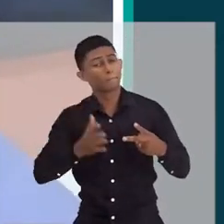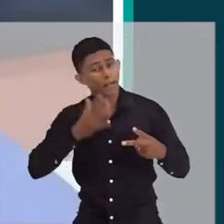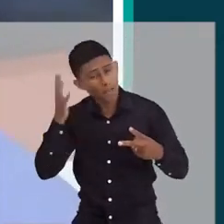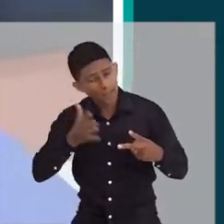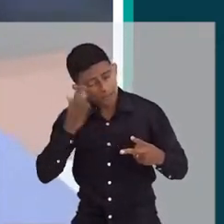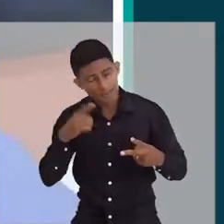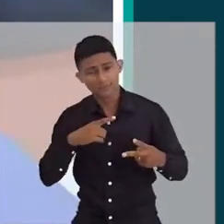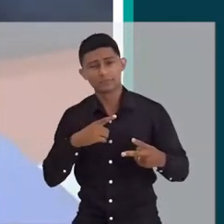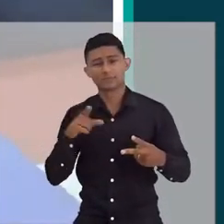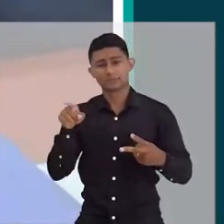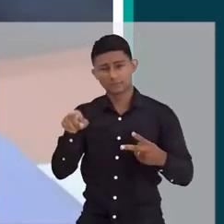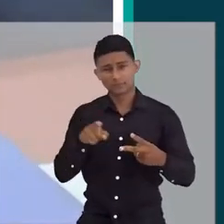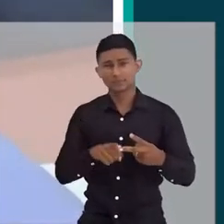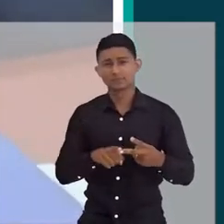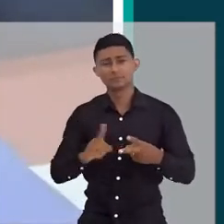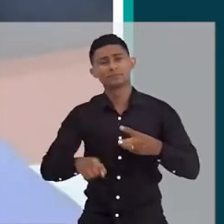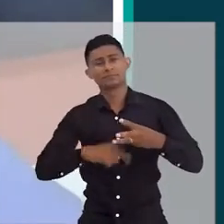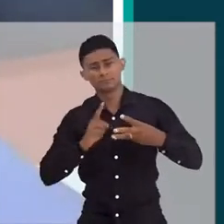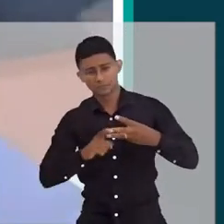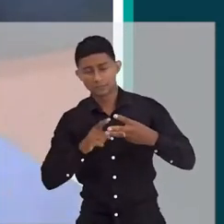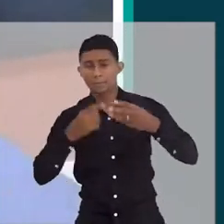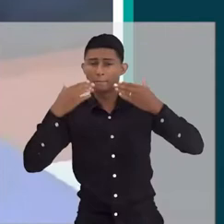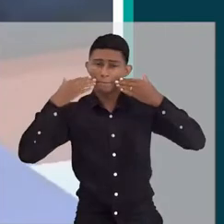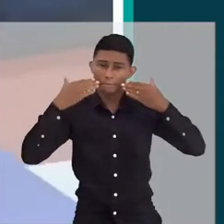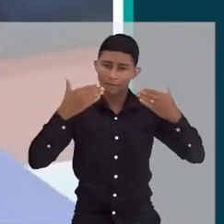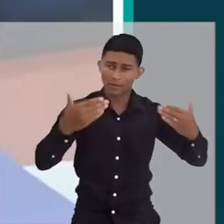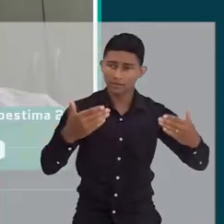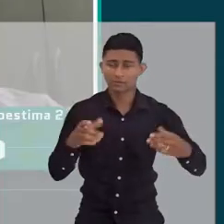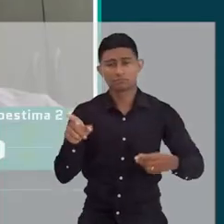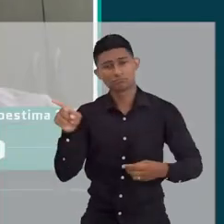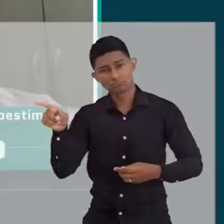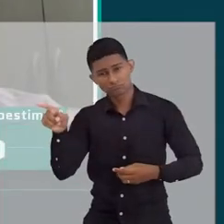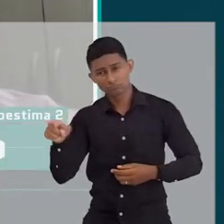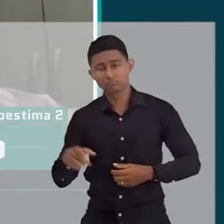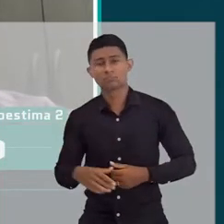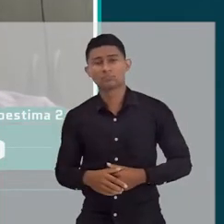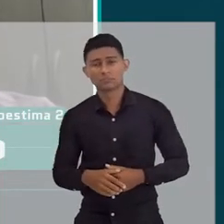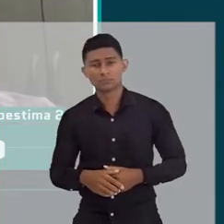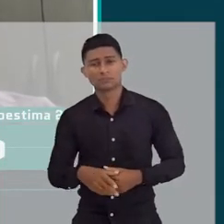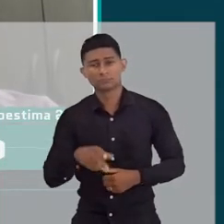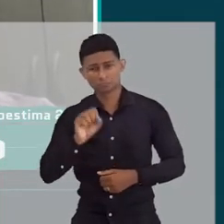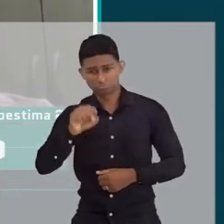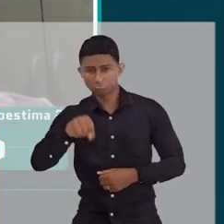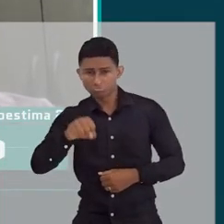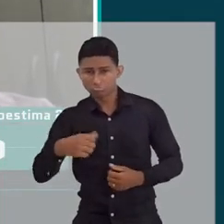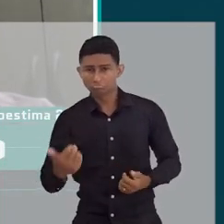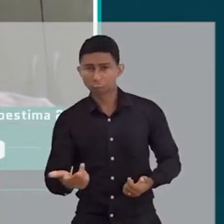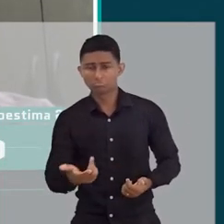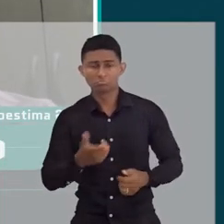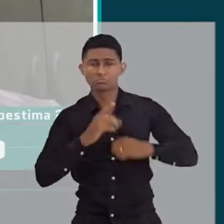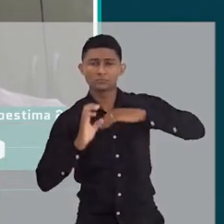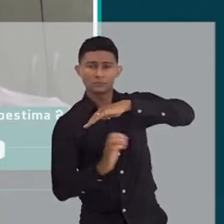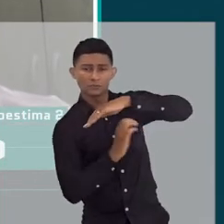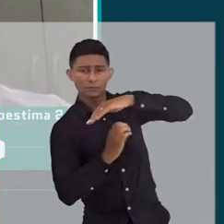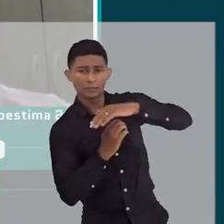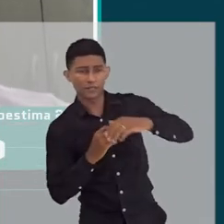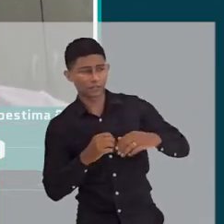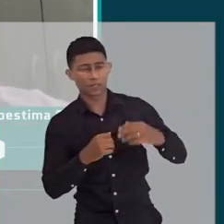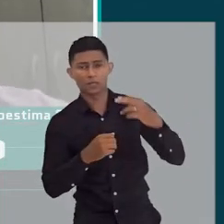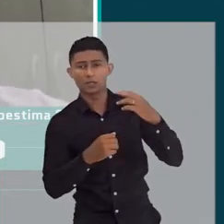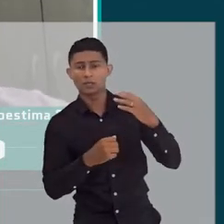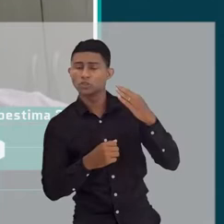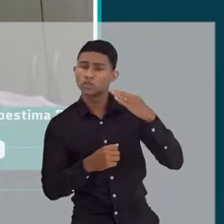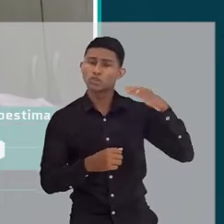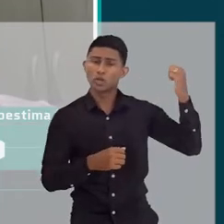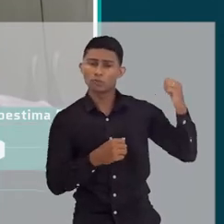palestras, ele tem apresentações que ele faz. Apresentações, ser apresentador em algumas empresas,